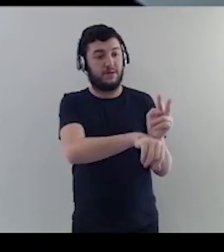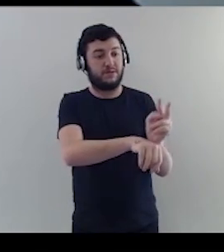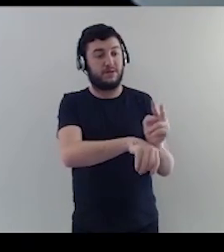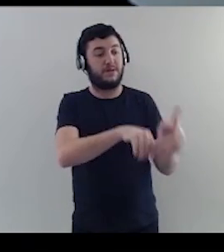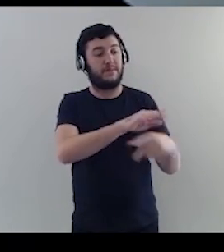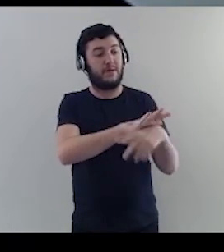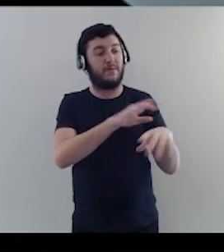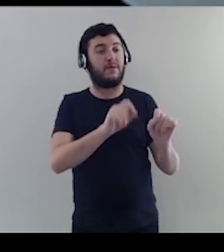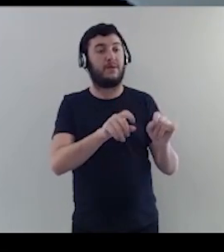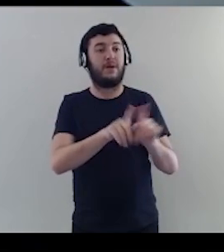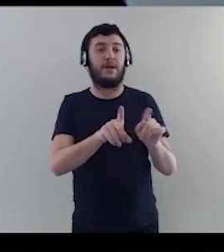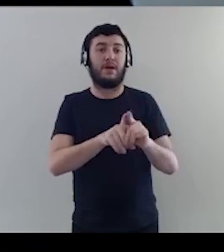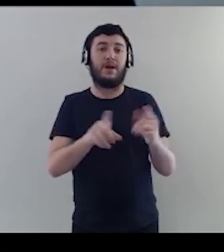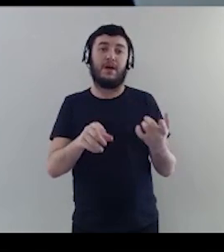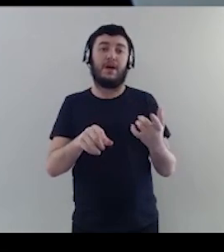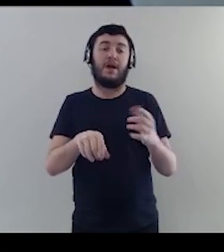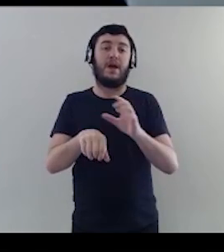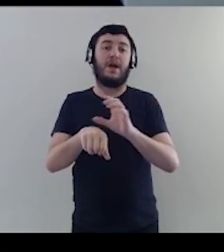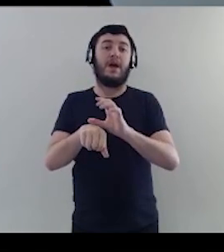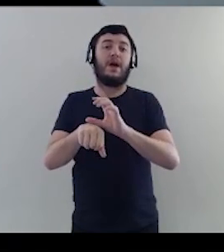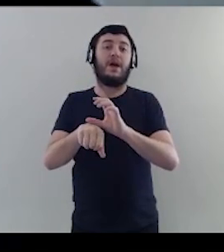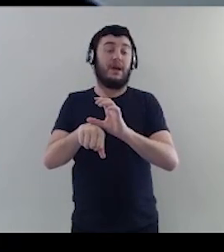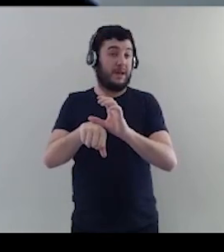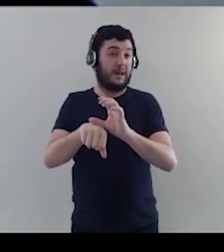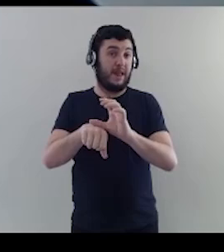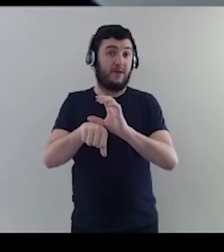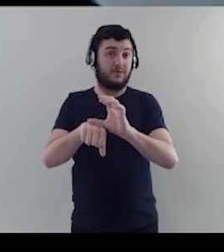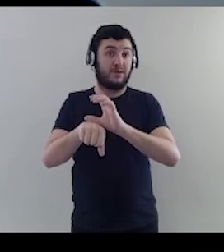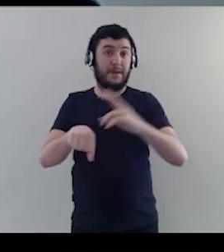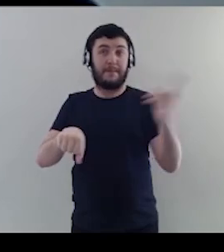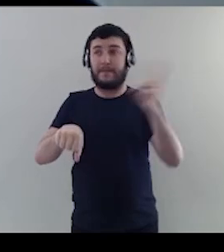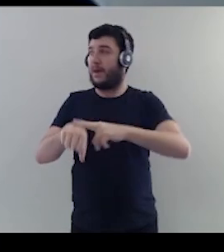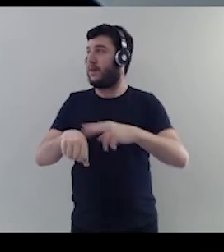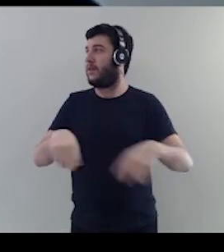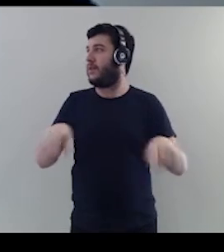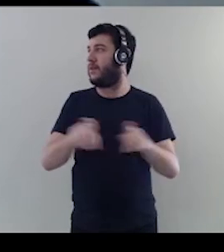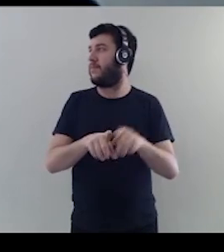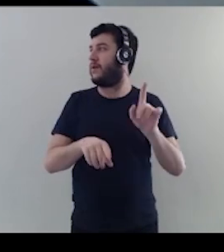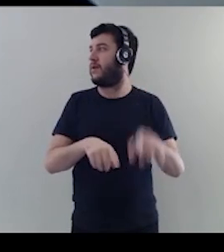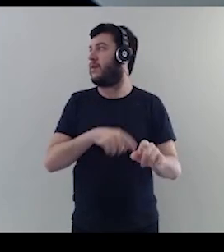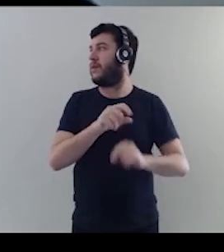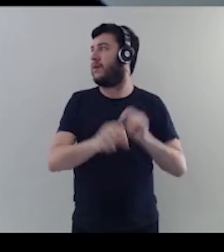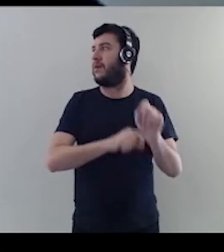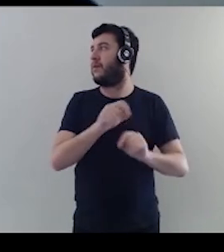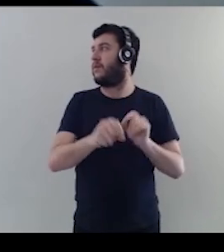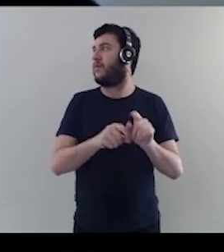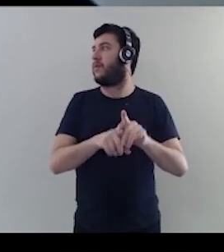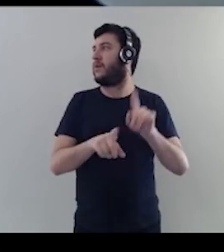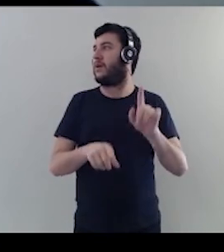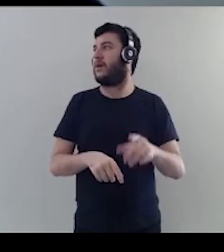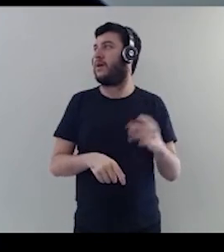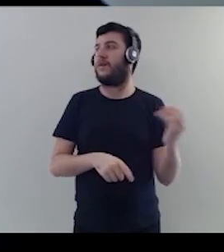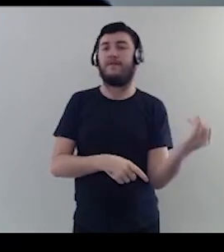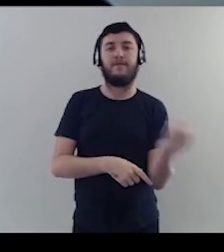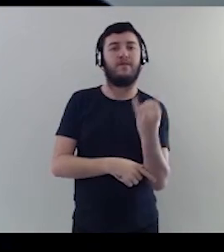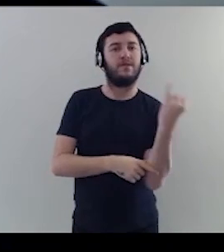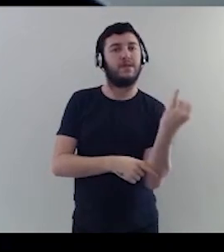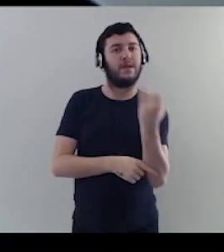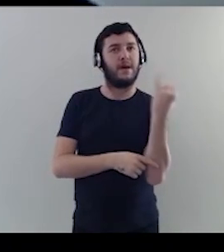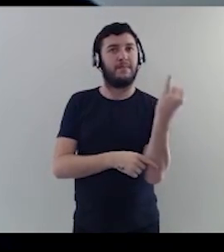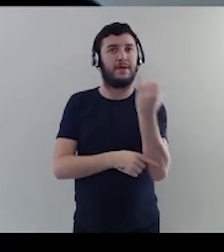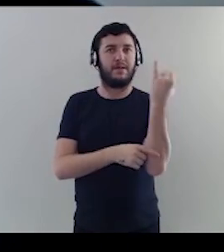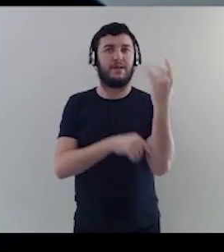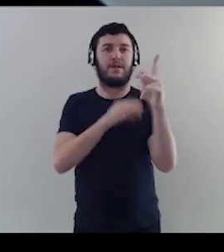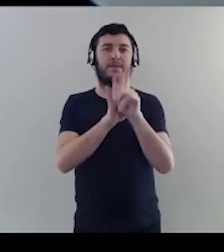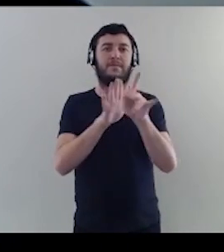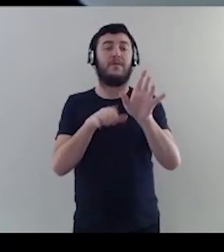cláusula pétrea, que é o princípio da separação de poderes. Ora, é neste valor fundamental, legado pelo